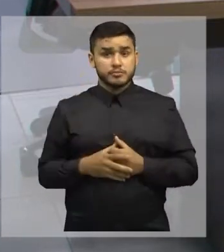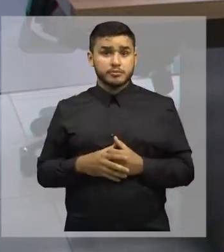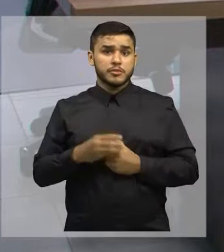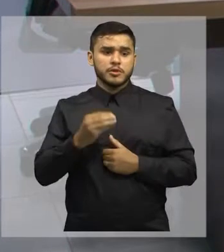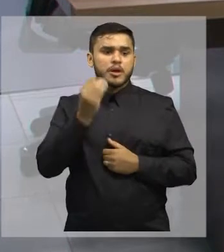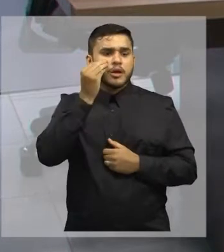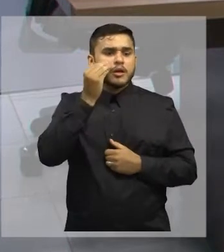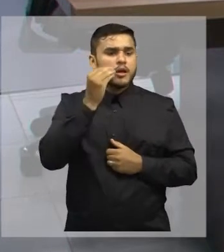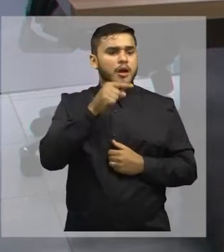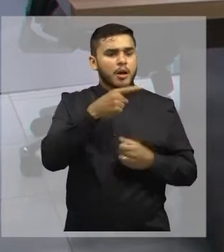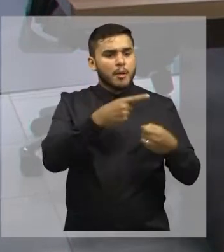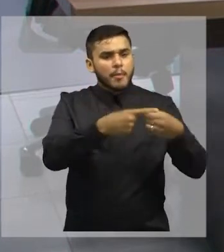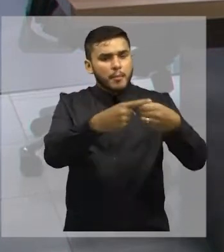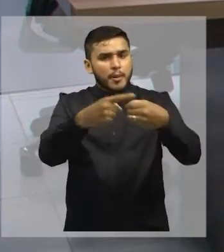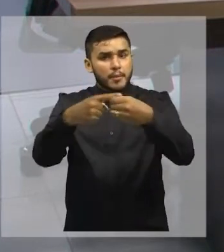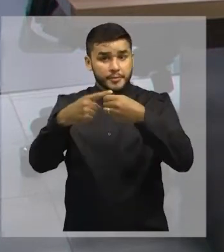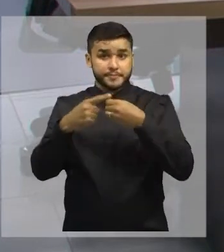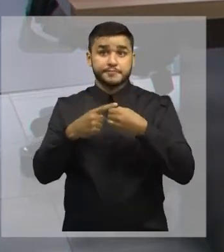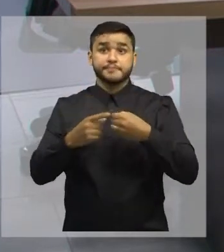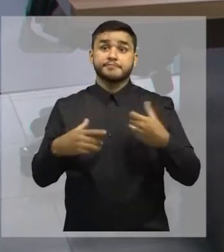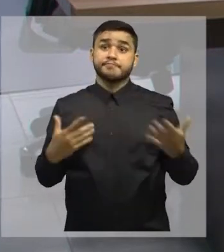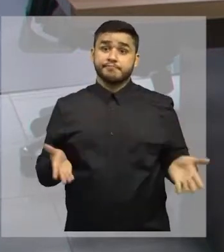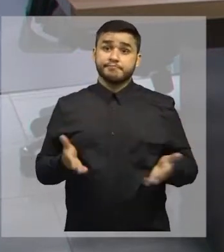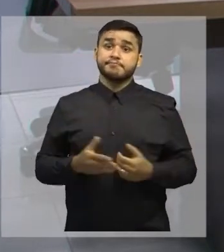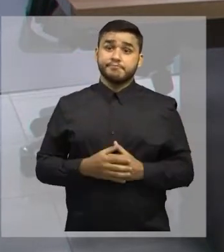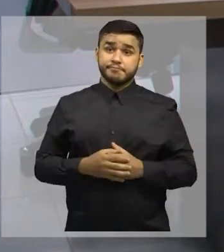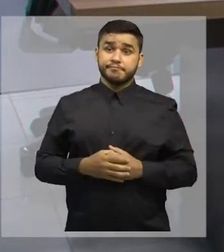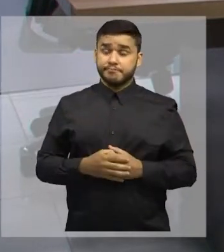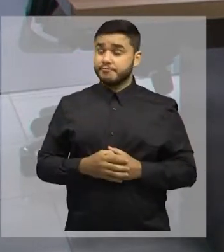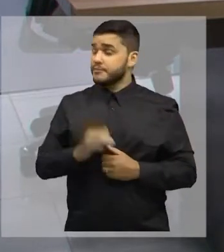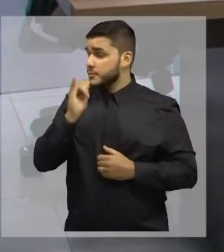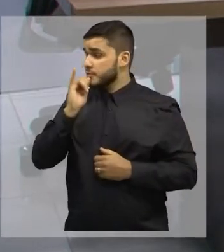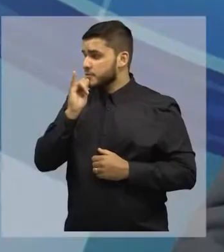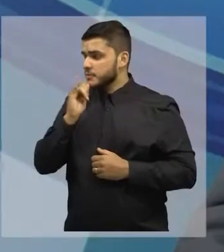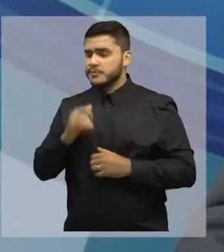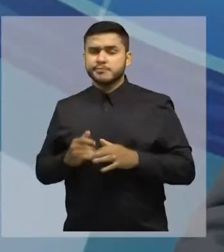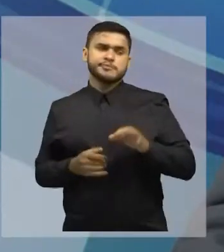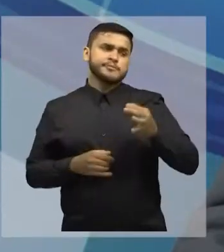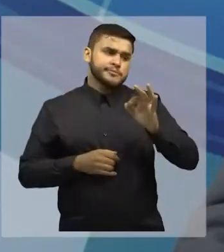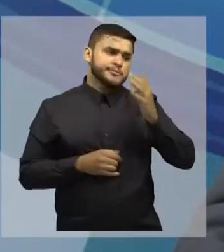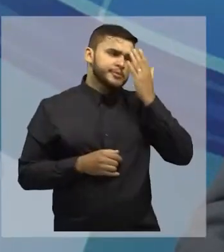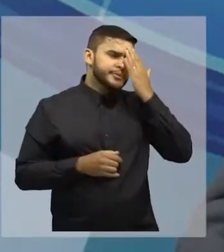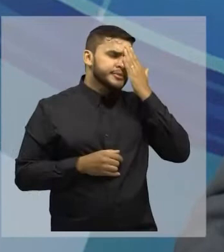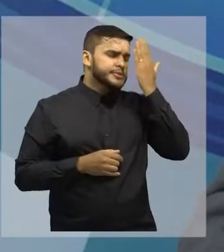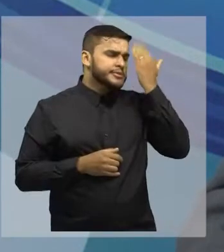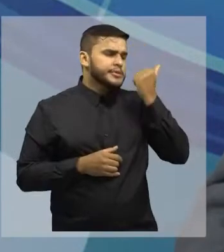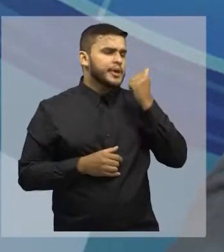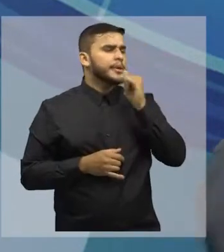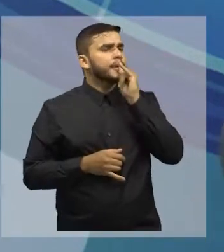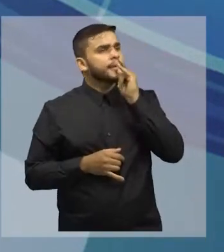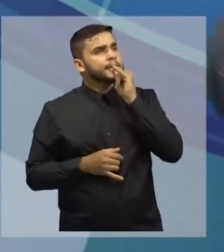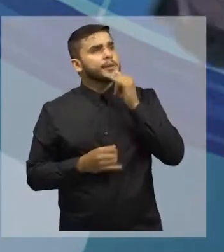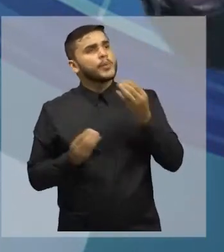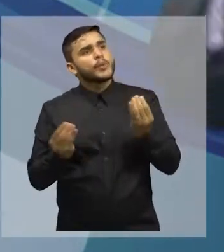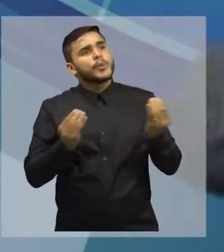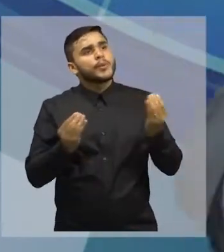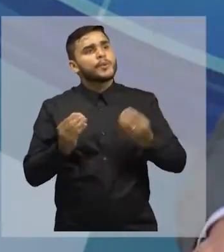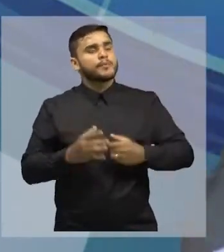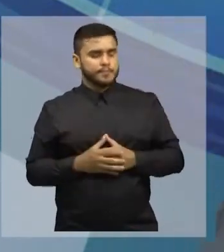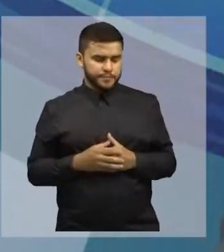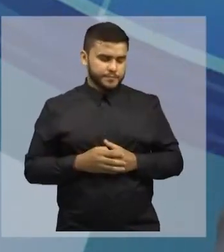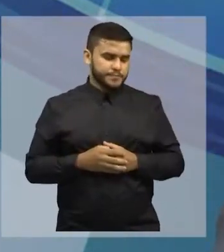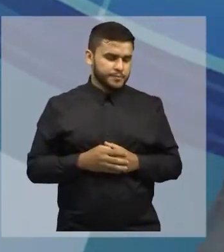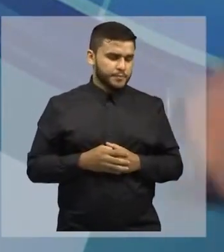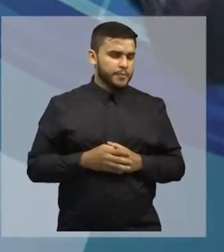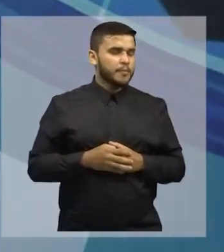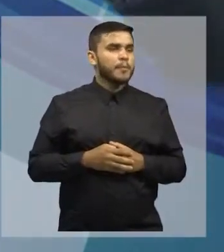cientista político para entender. Quando eu estou colocando hoje, os problemas que afetam os indivíduos, né, mais do que a